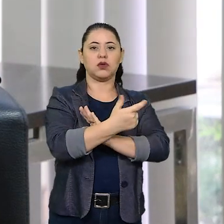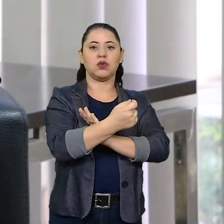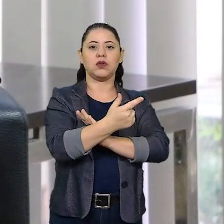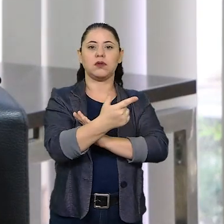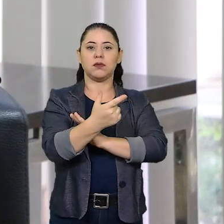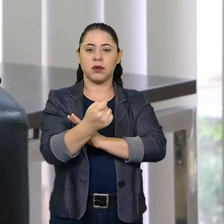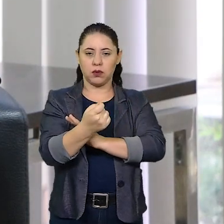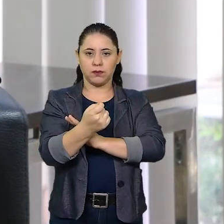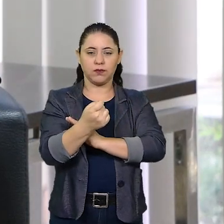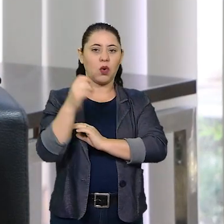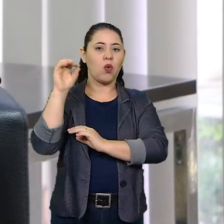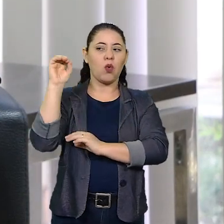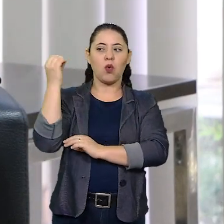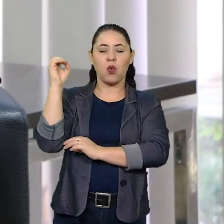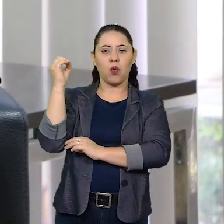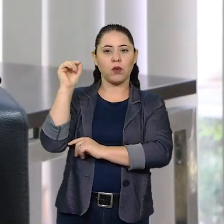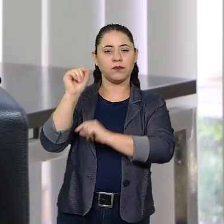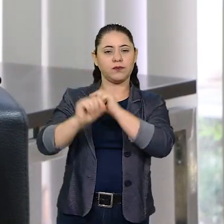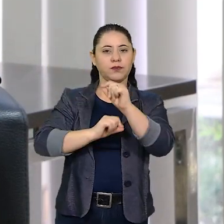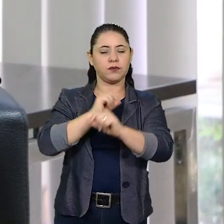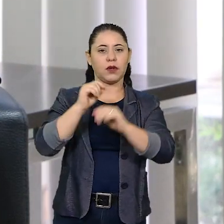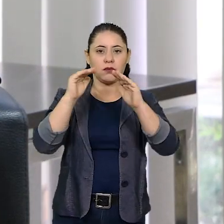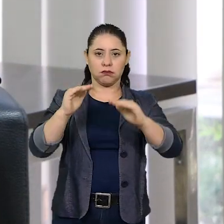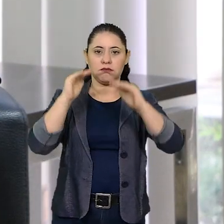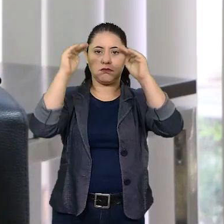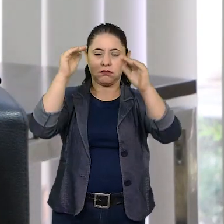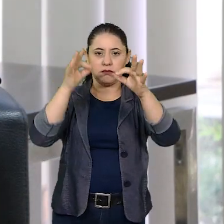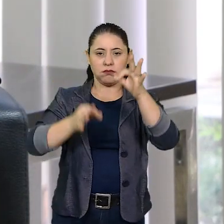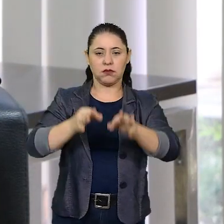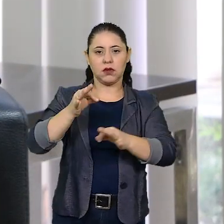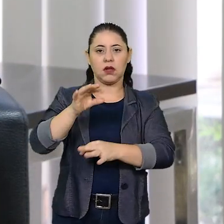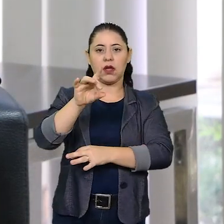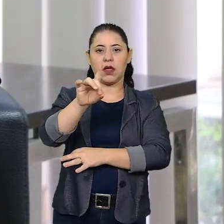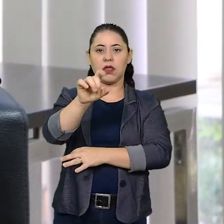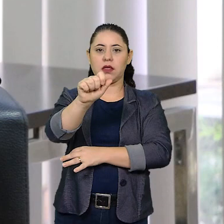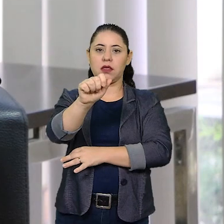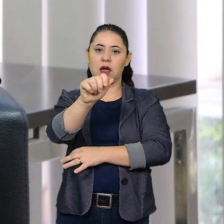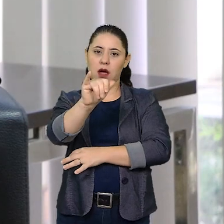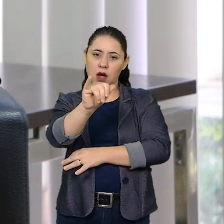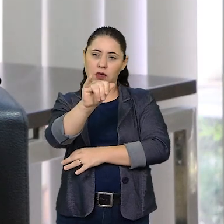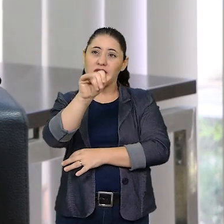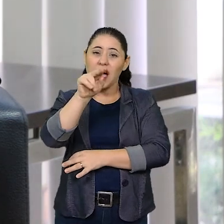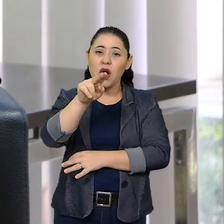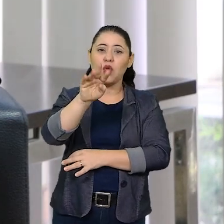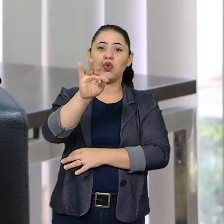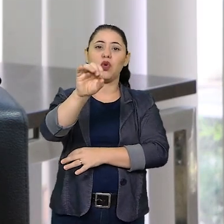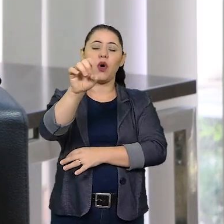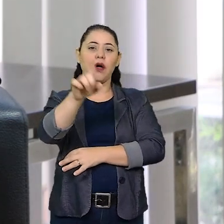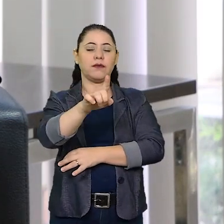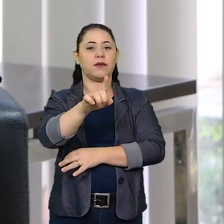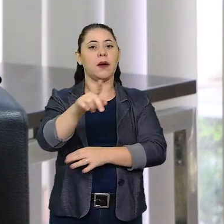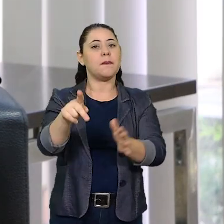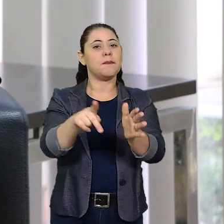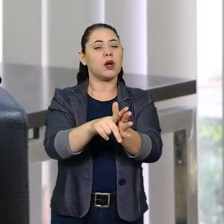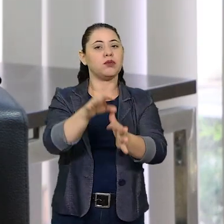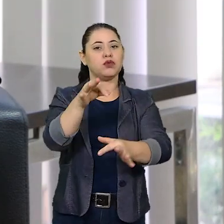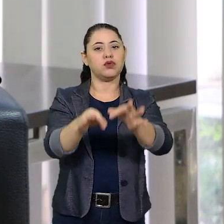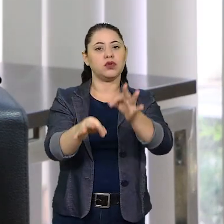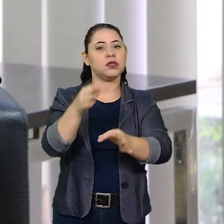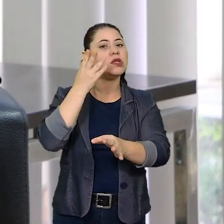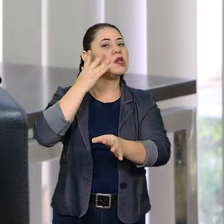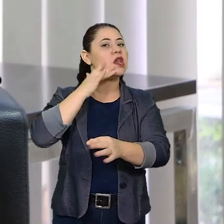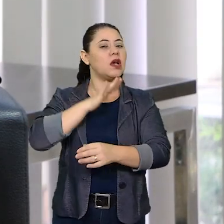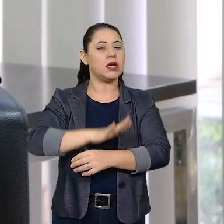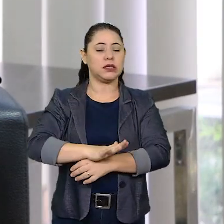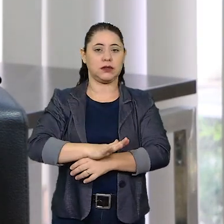de 2000, no Rio Grande do Sul. Na época, o desembargador da Autoé, César, era juiz da infância